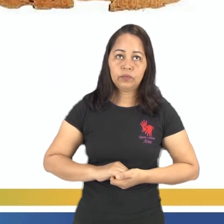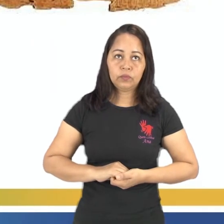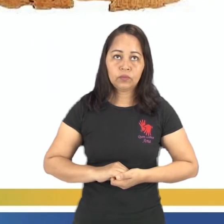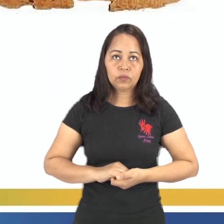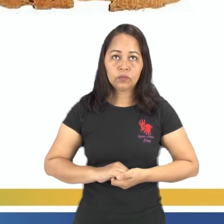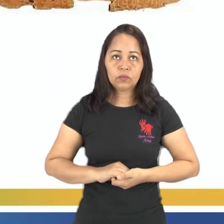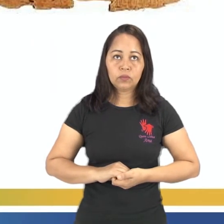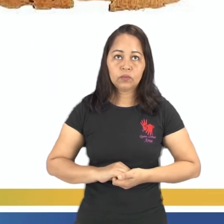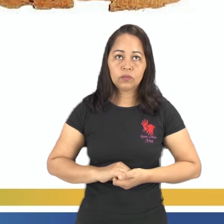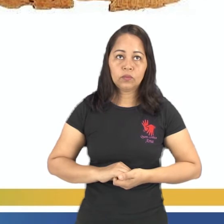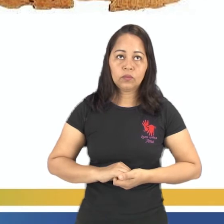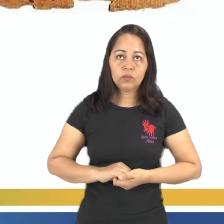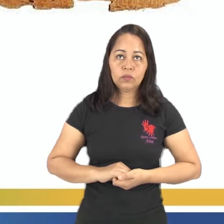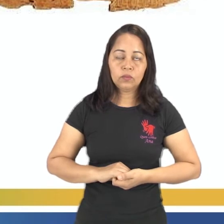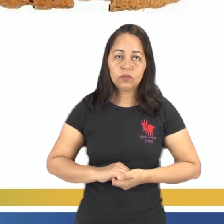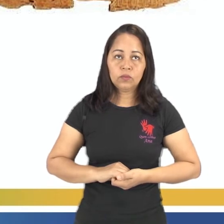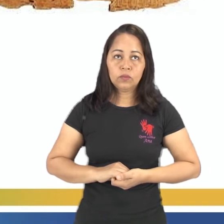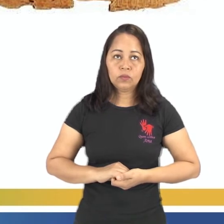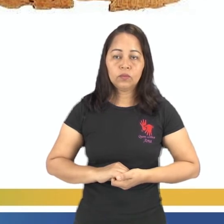Esses